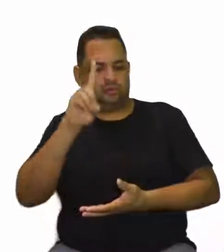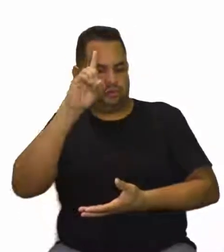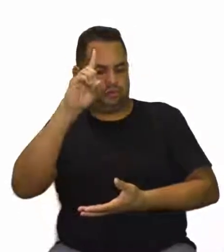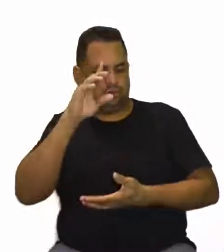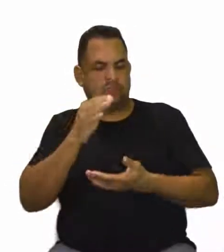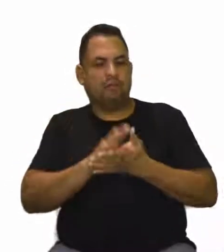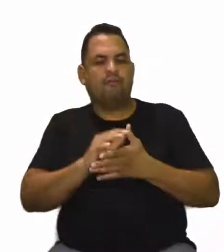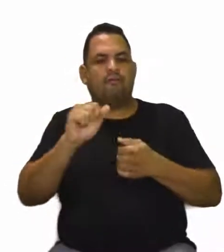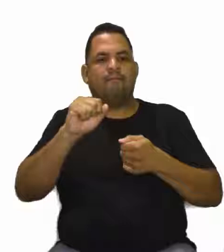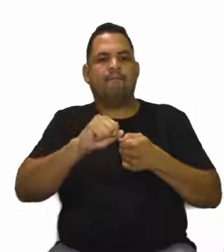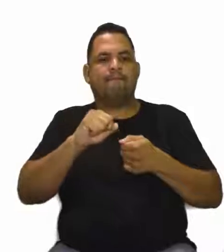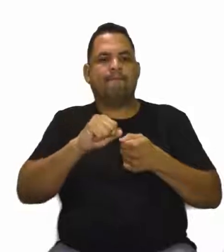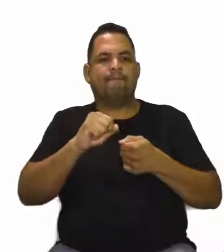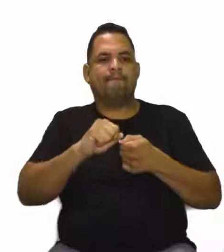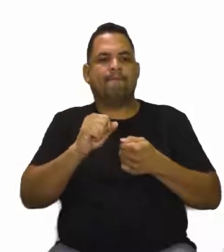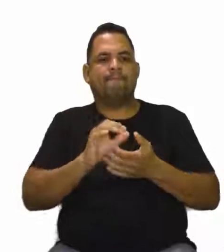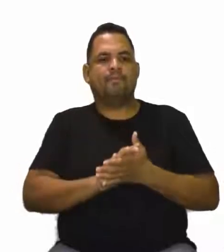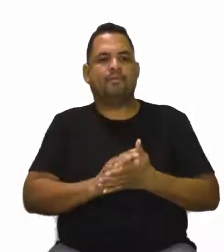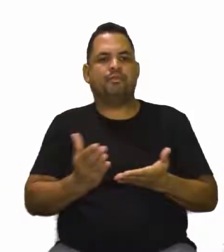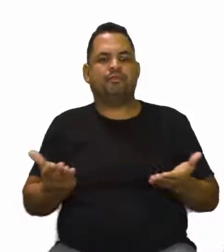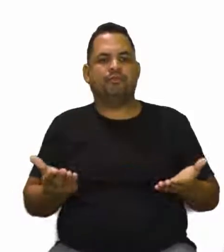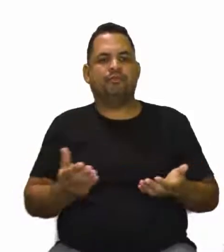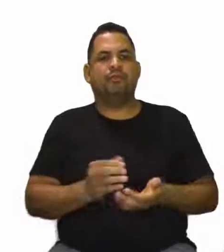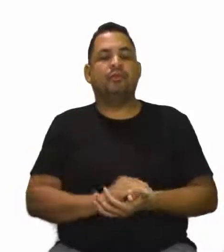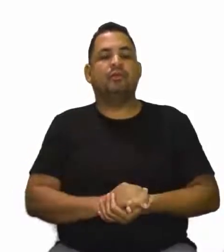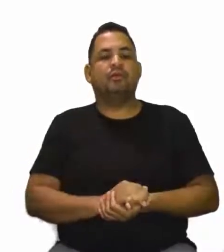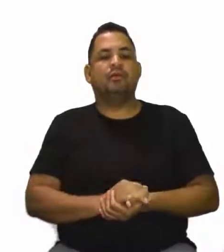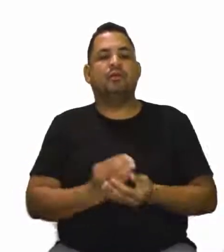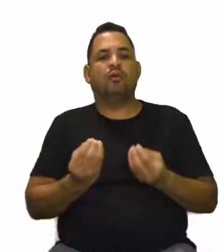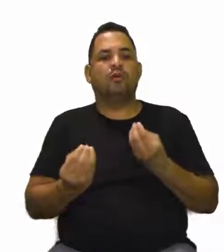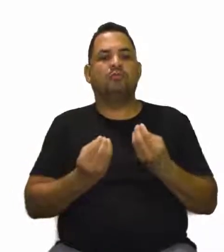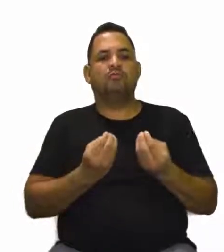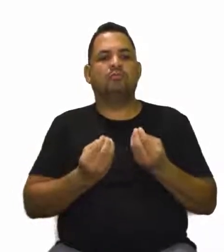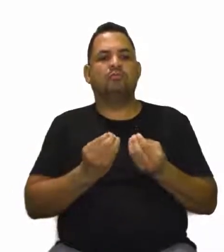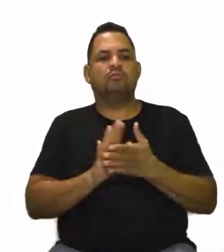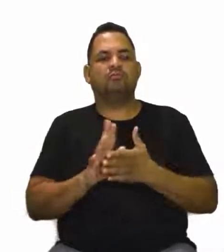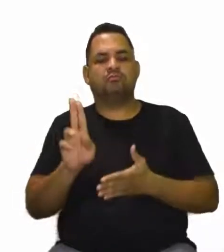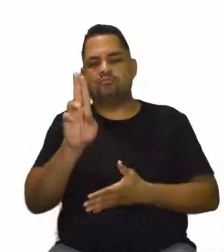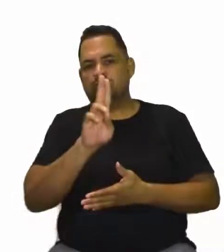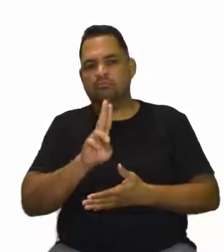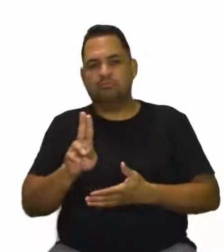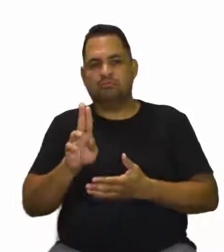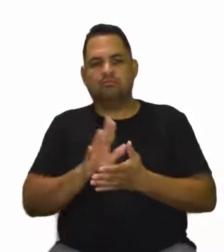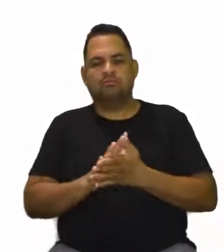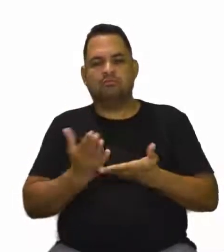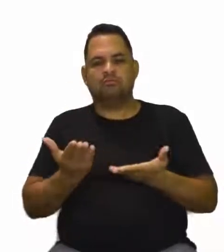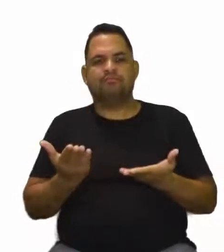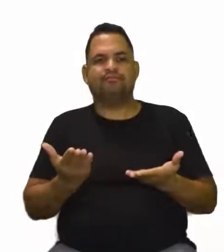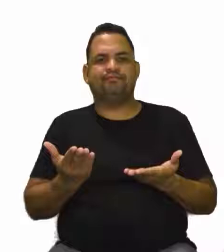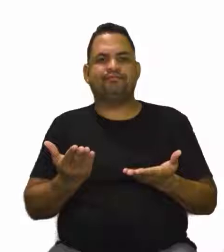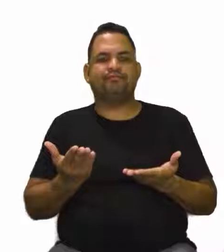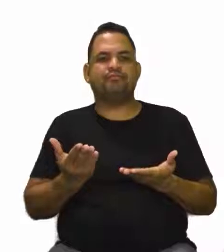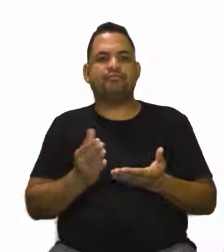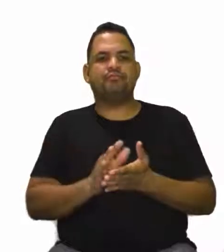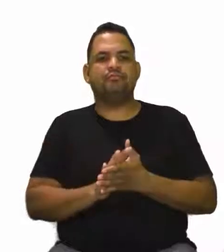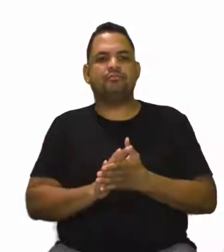que eu faço na vida diária e como que isso se aplica, né, em termos ali